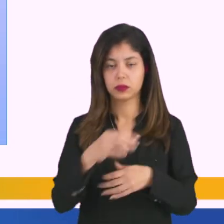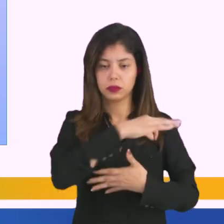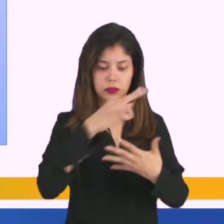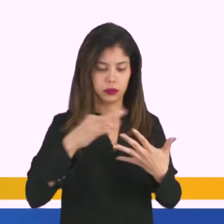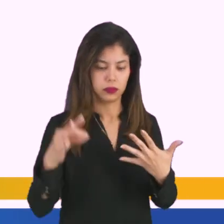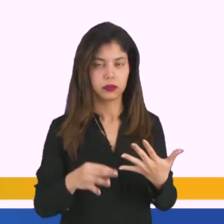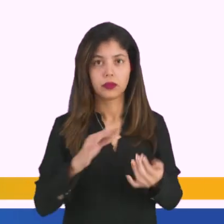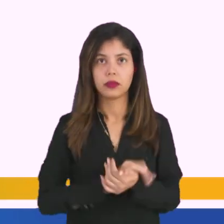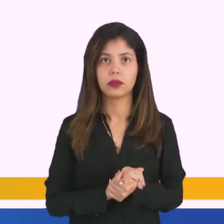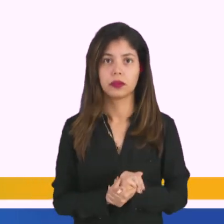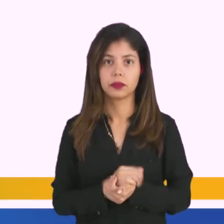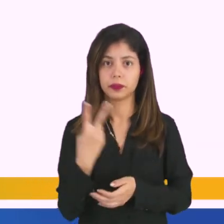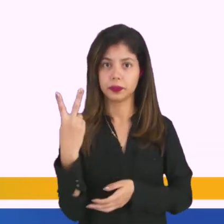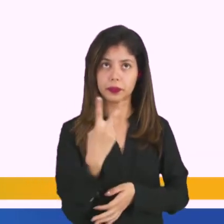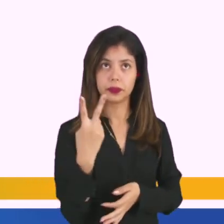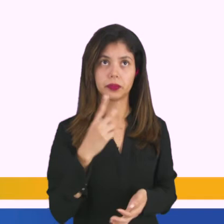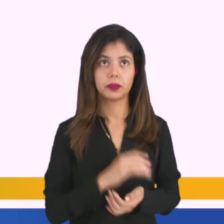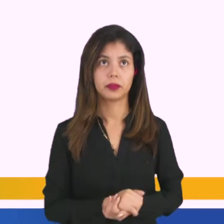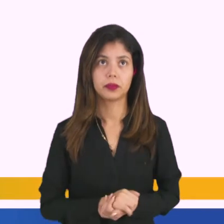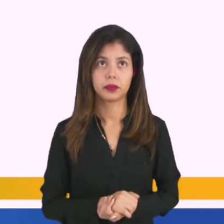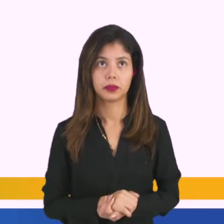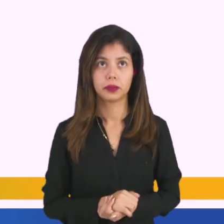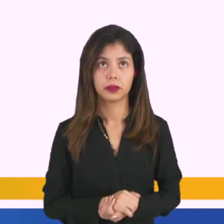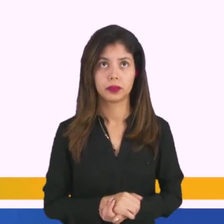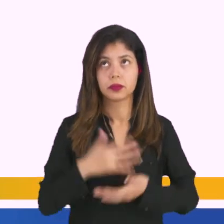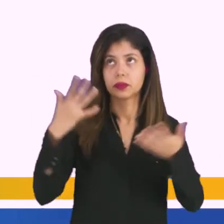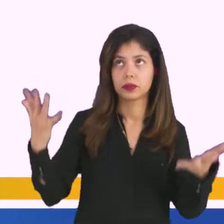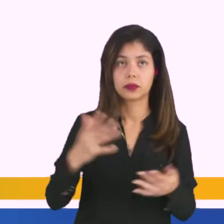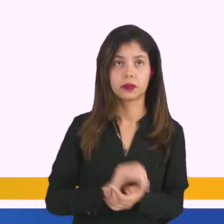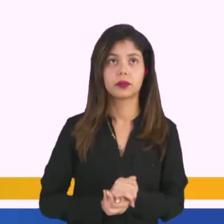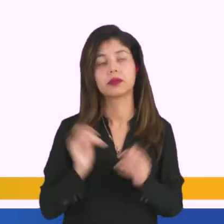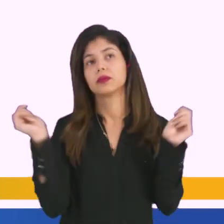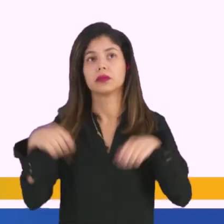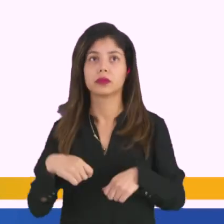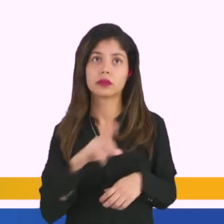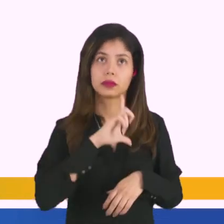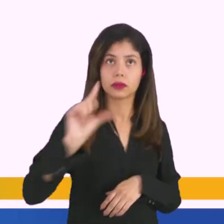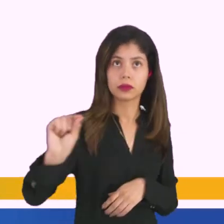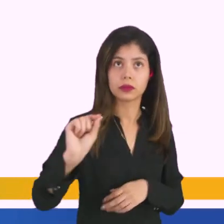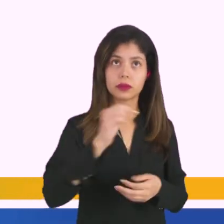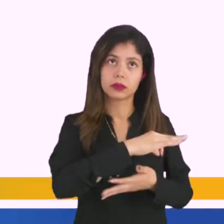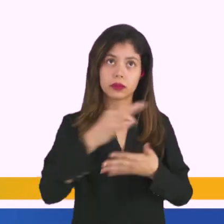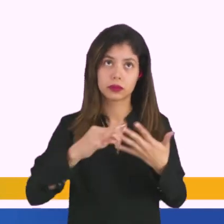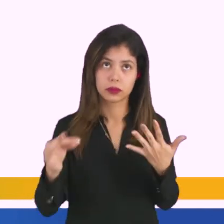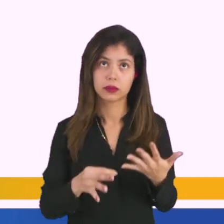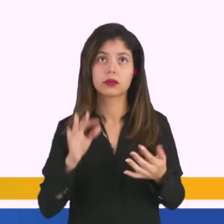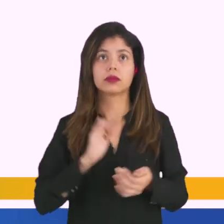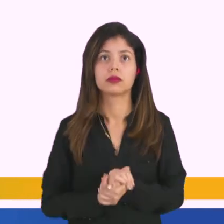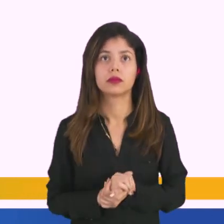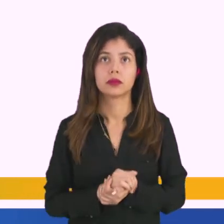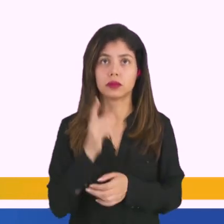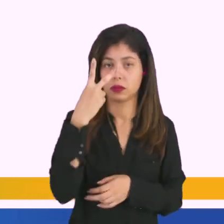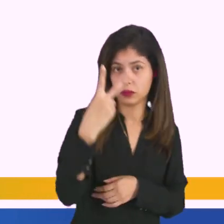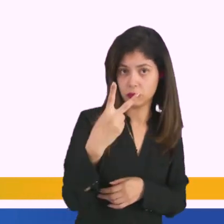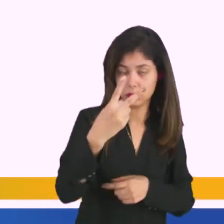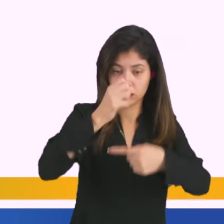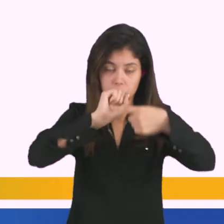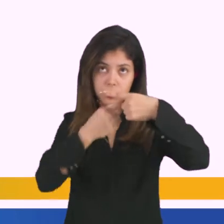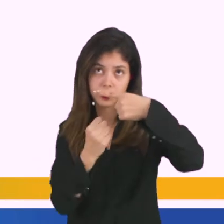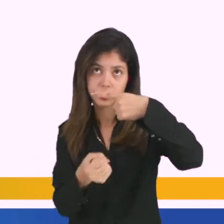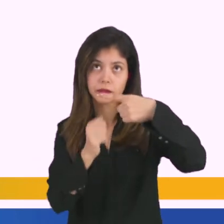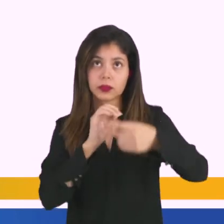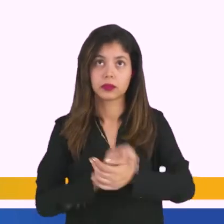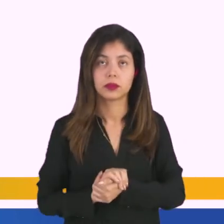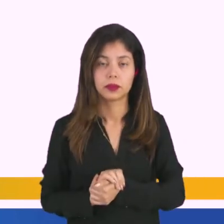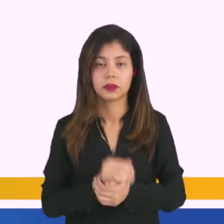aí favorável possui 2 elementos. Então, a probabilidade de sair a bolinha azul na retirada vai ser 2 sobre